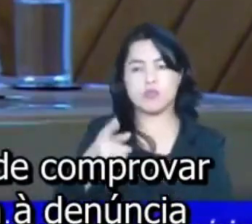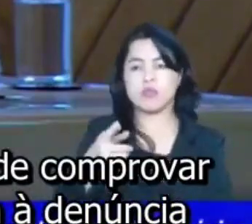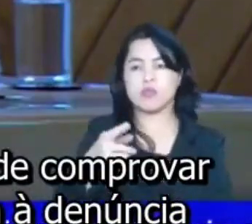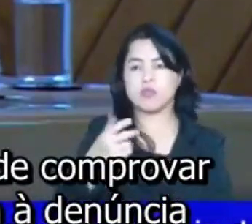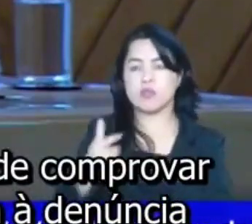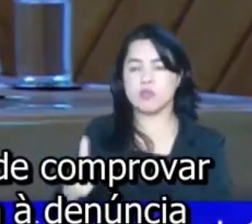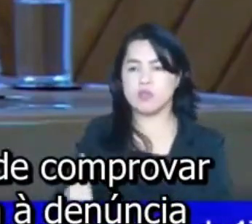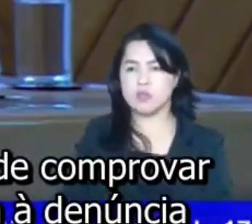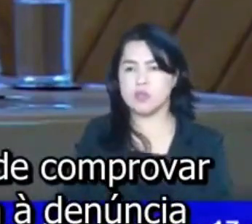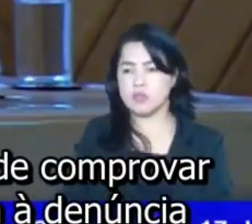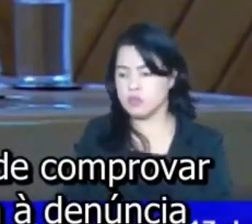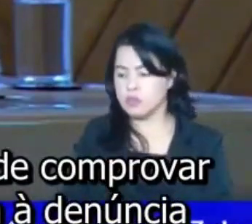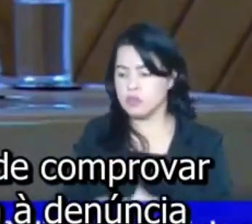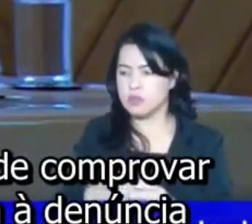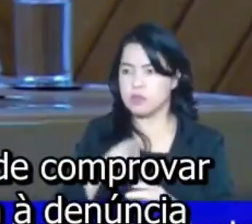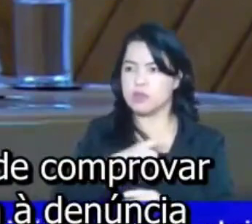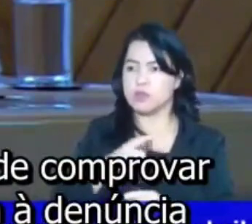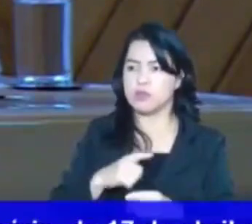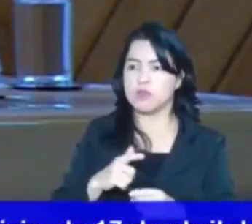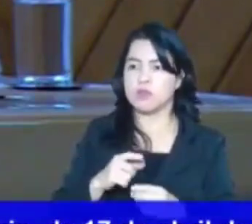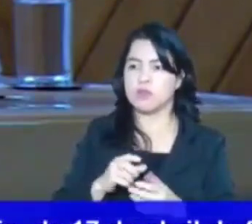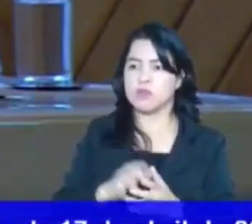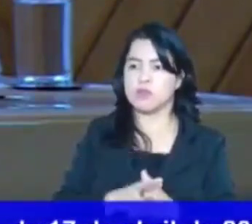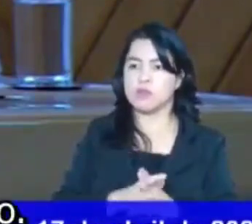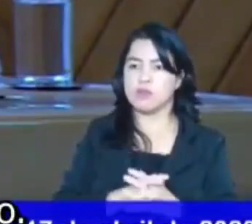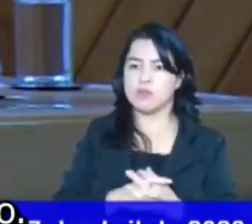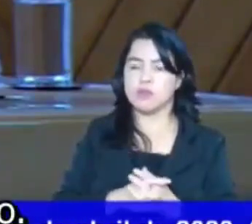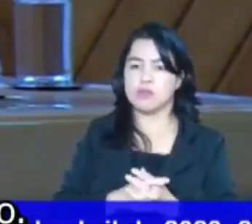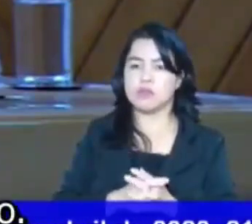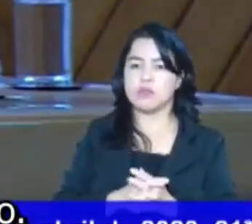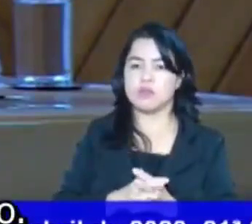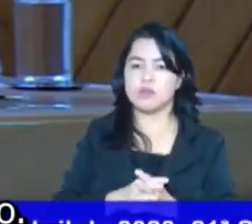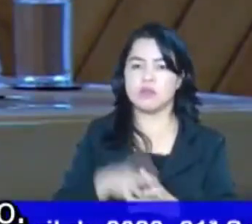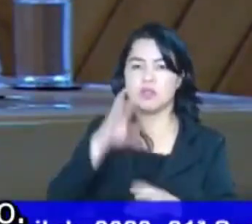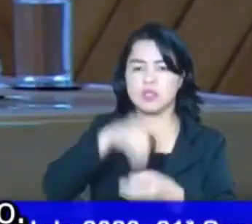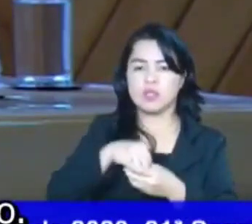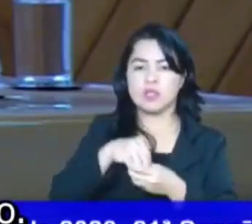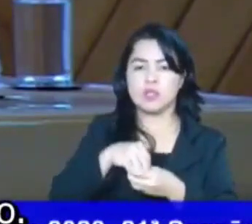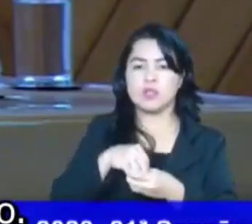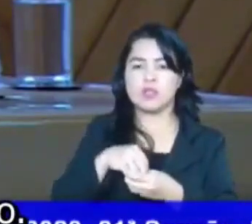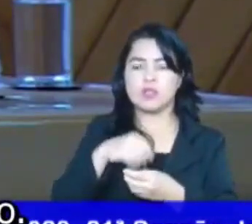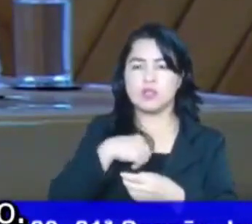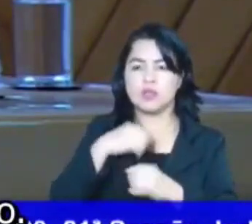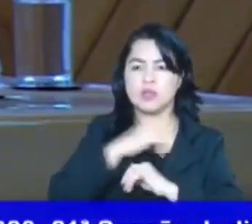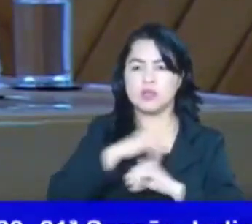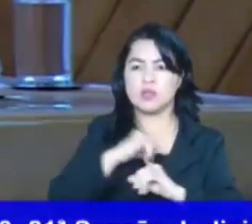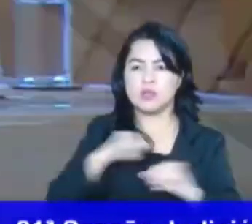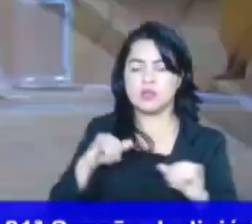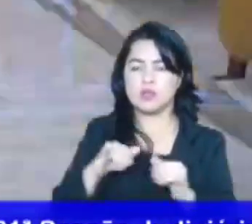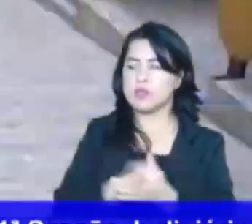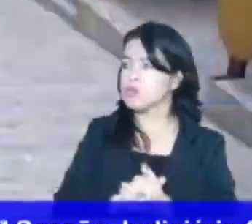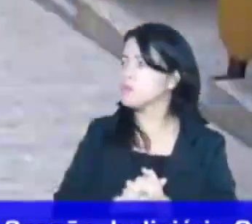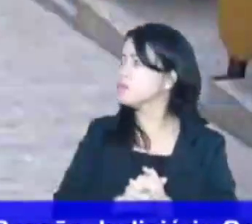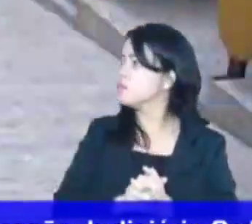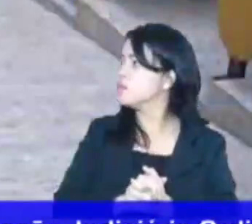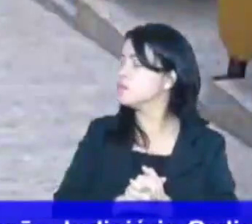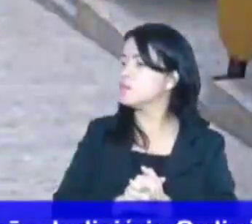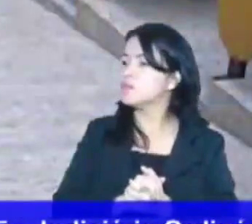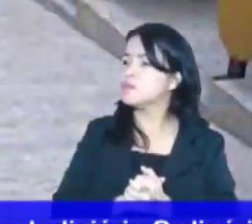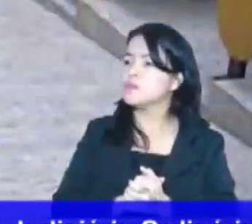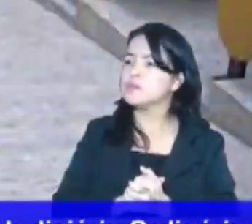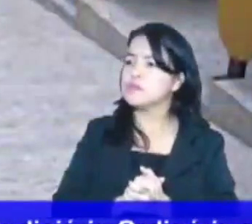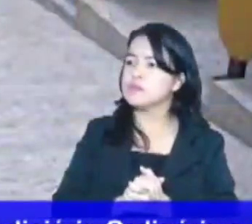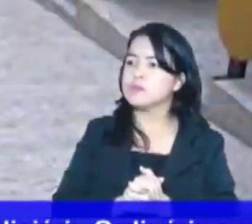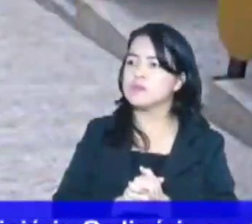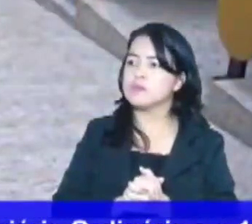configurou inepta a denúncia. Então, dentro desses fundamentos, eu denego a ordem, é meu voto.